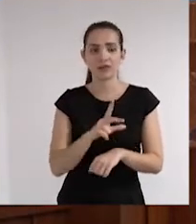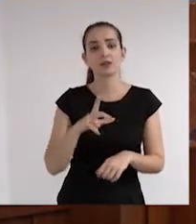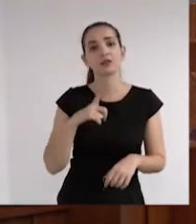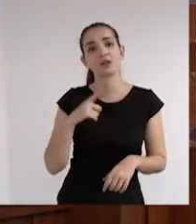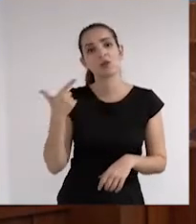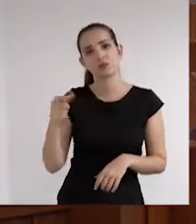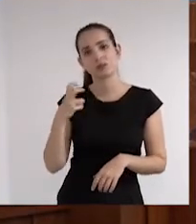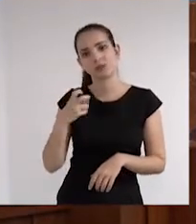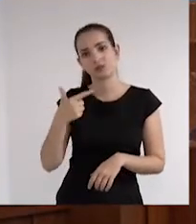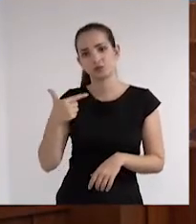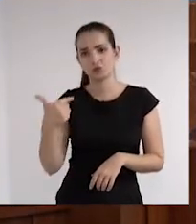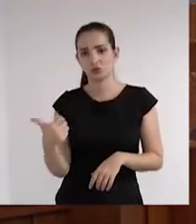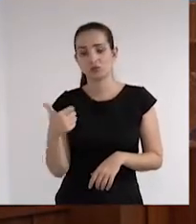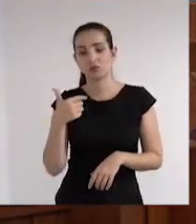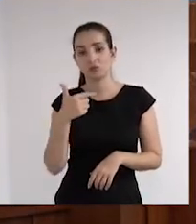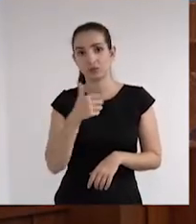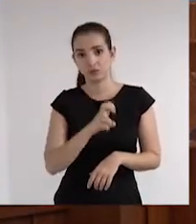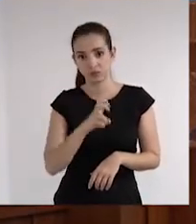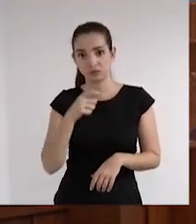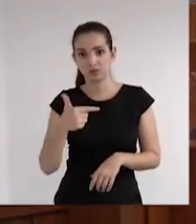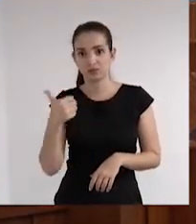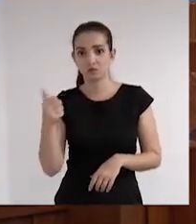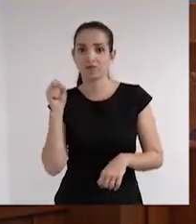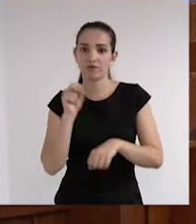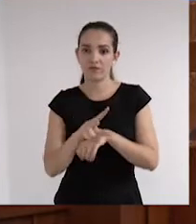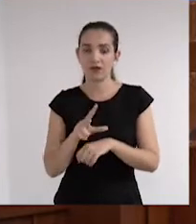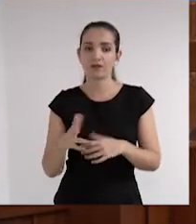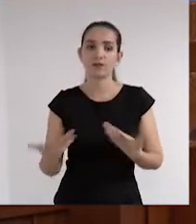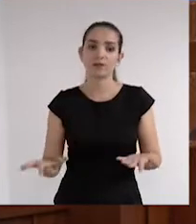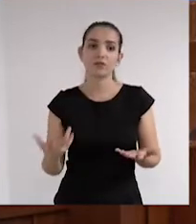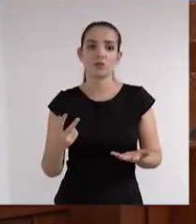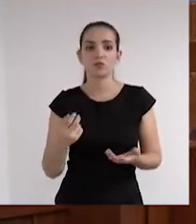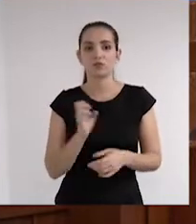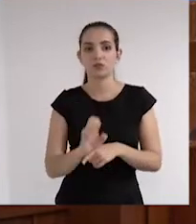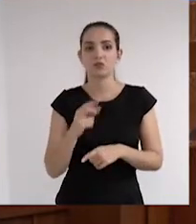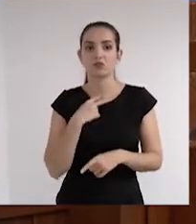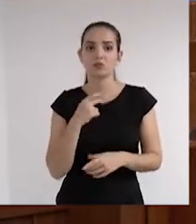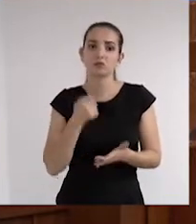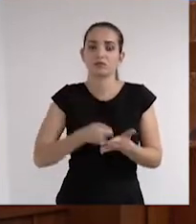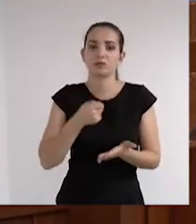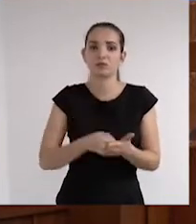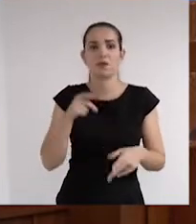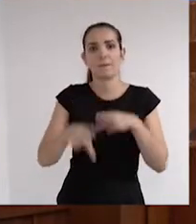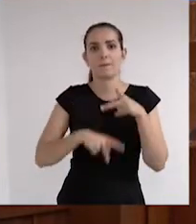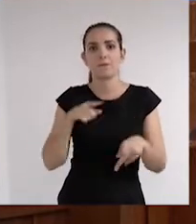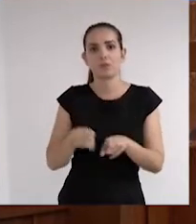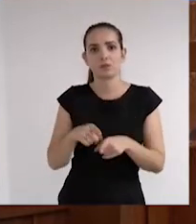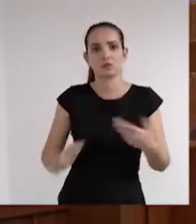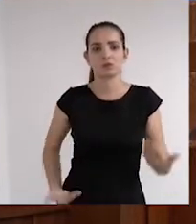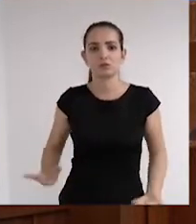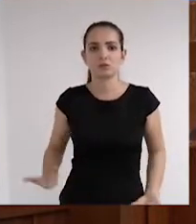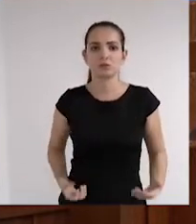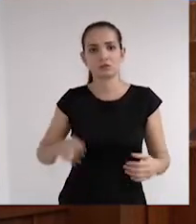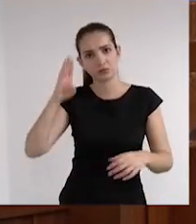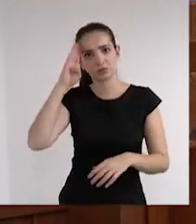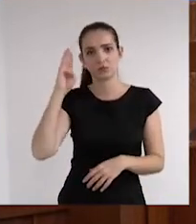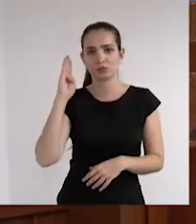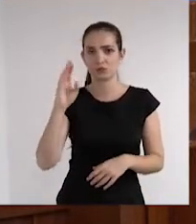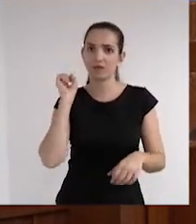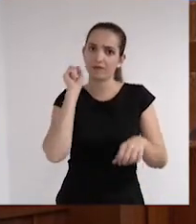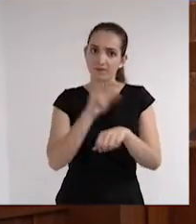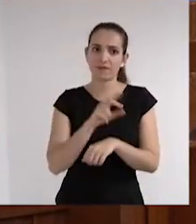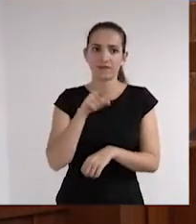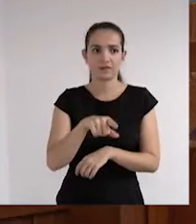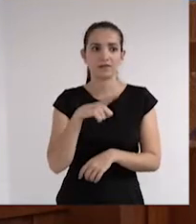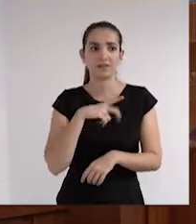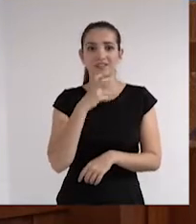521 vagos. O Estado não pode convencer a sua população, nem seus servidores, que principalmente aqui no cargo de fiscal tributário estadual,